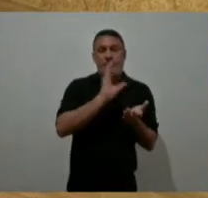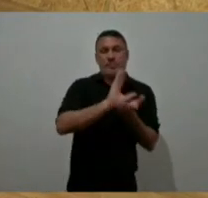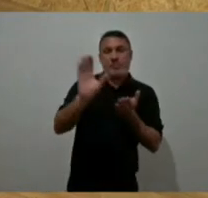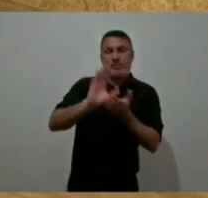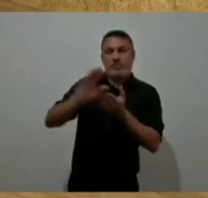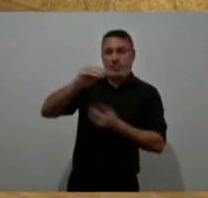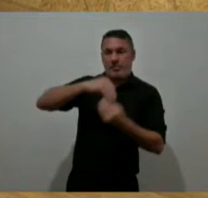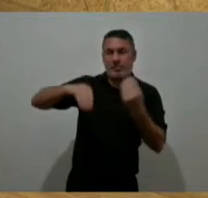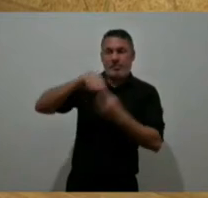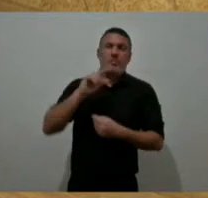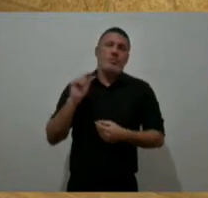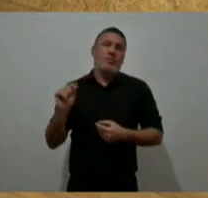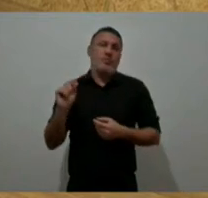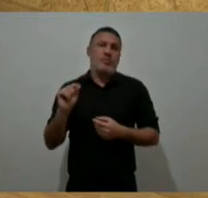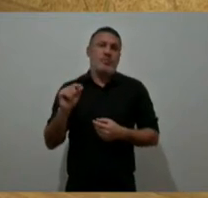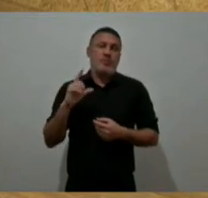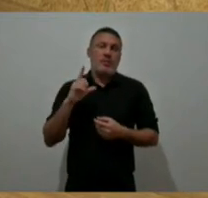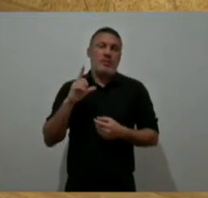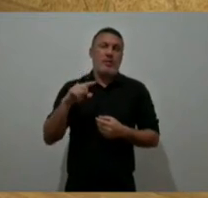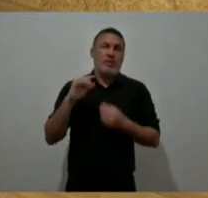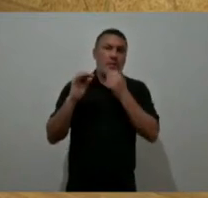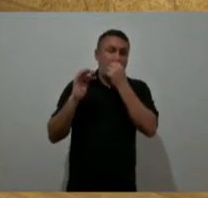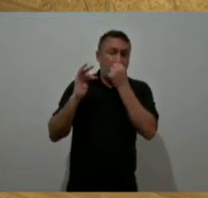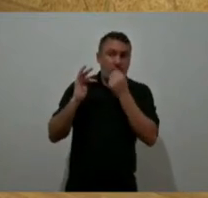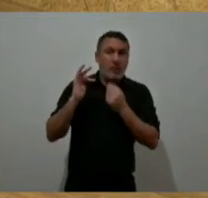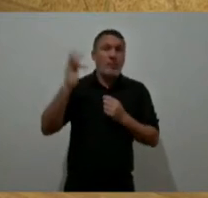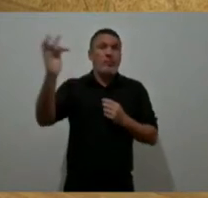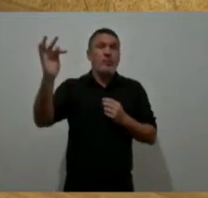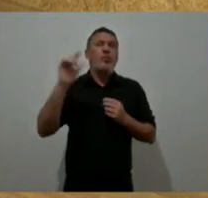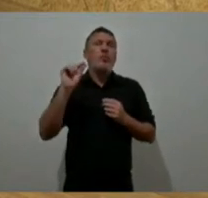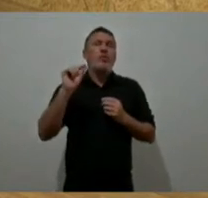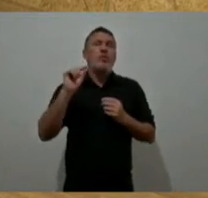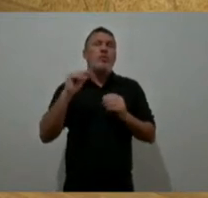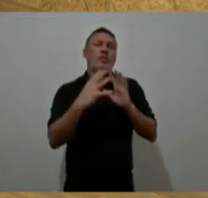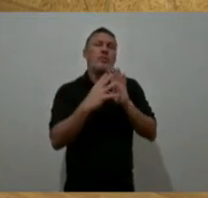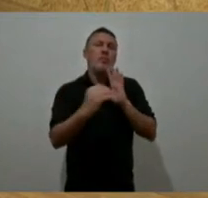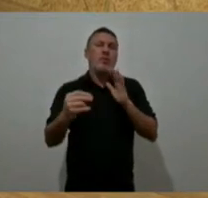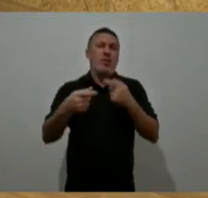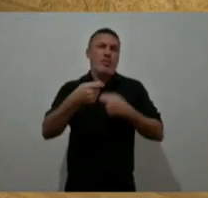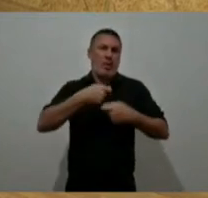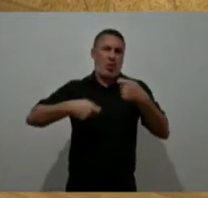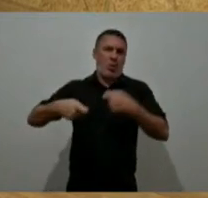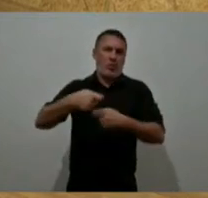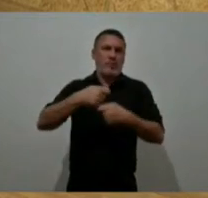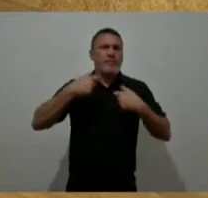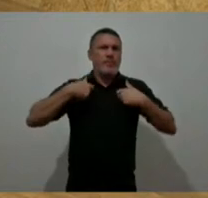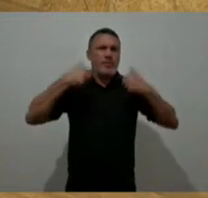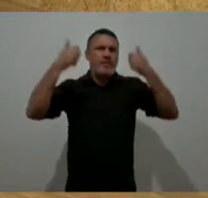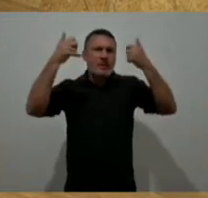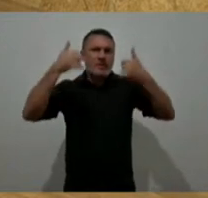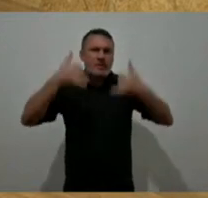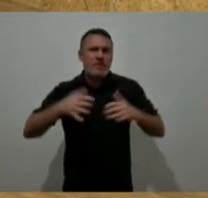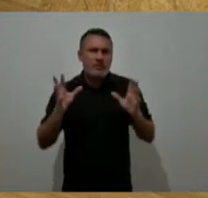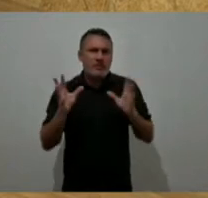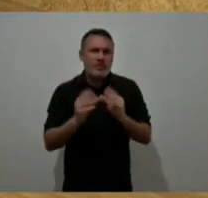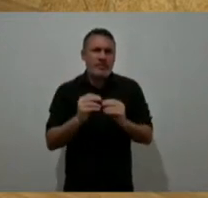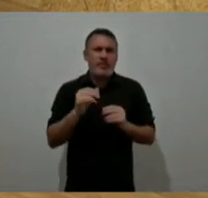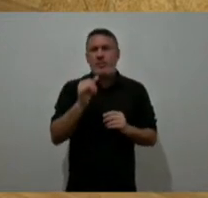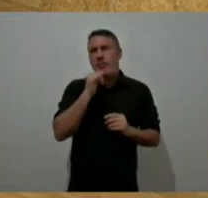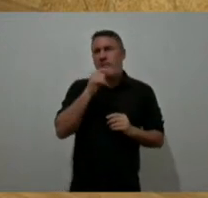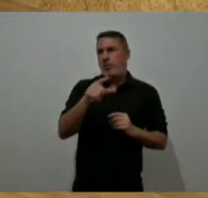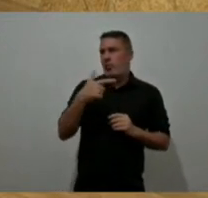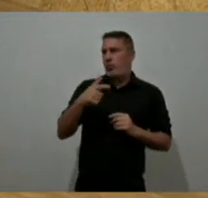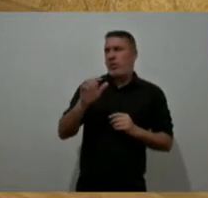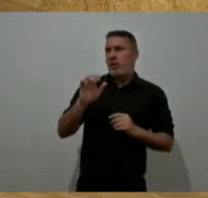de futuro dos modelos de negócio. Tá? Deixa eu explicar um pouco. Se você, como investidor, não usa o ESG com uma lente,